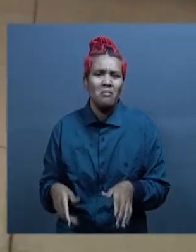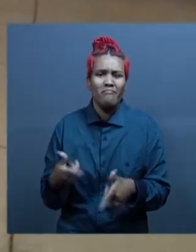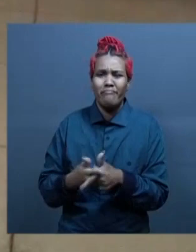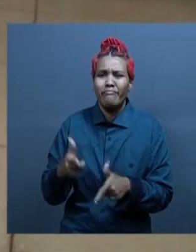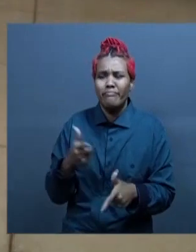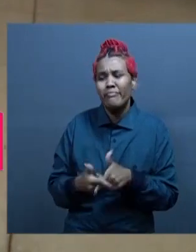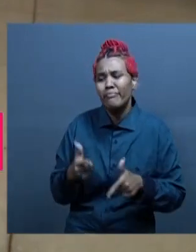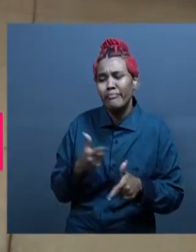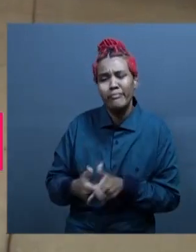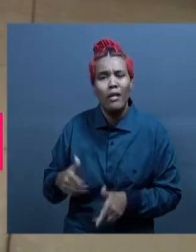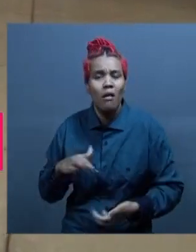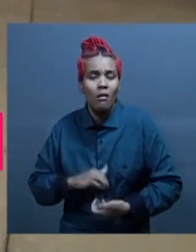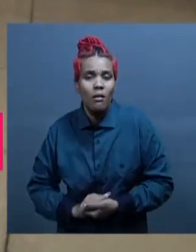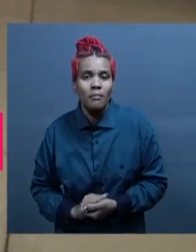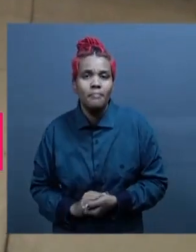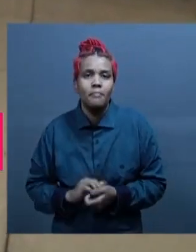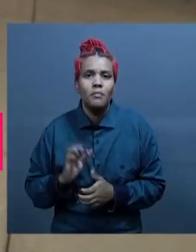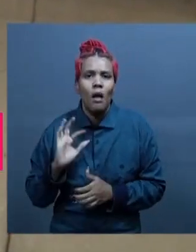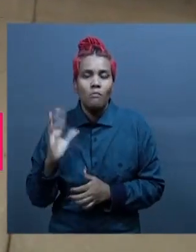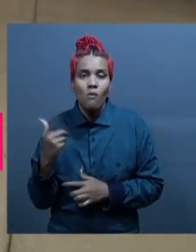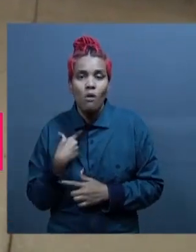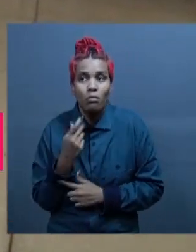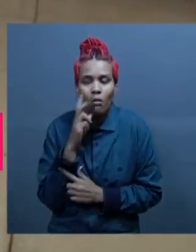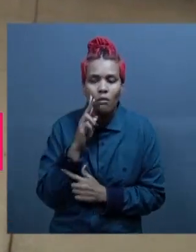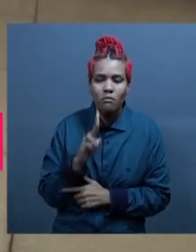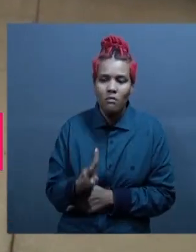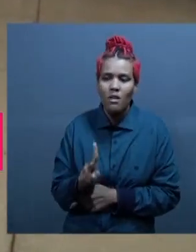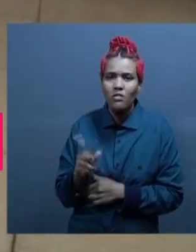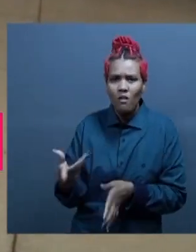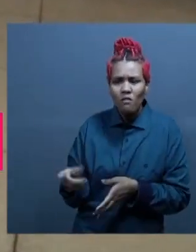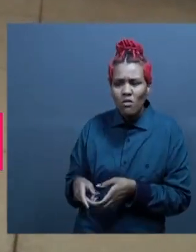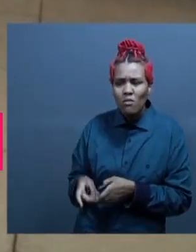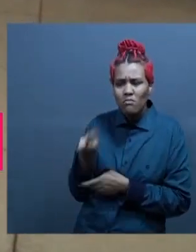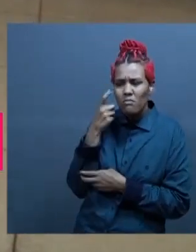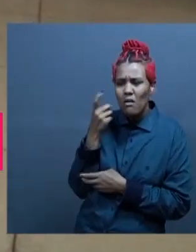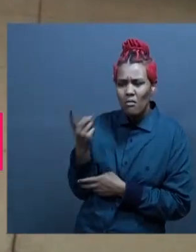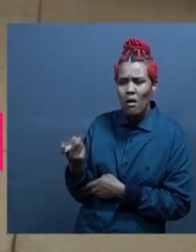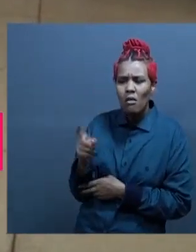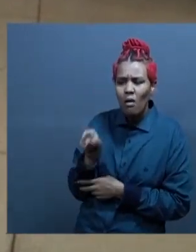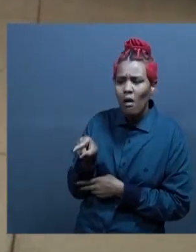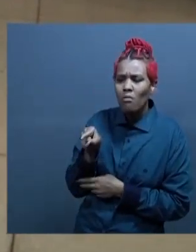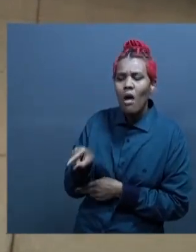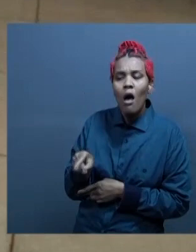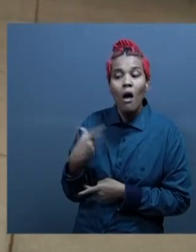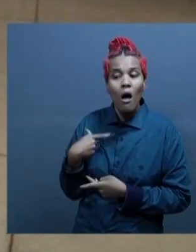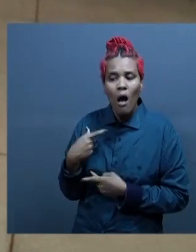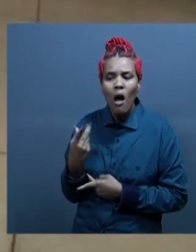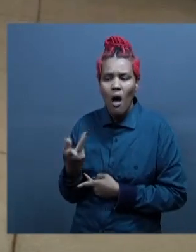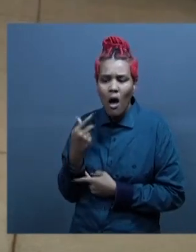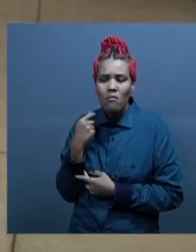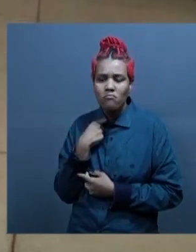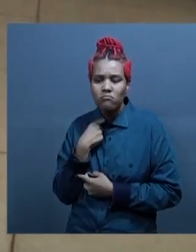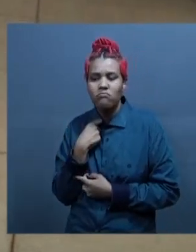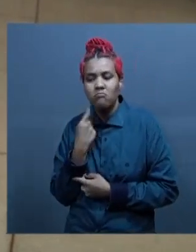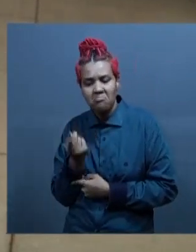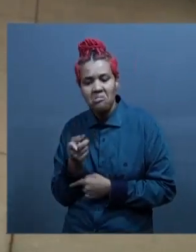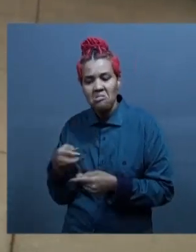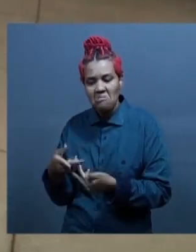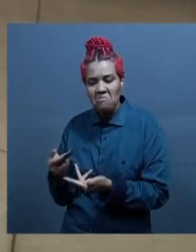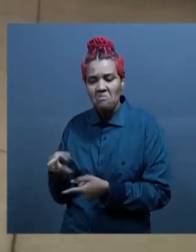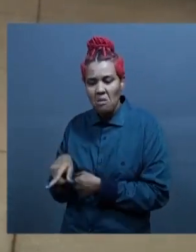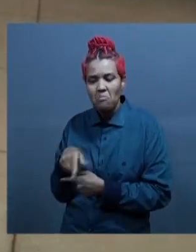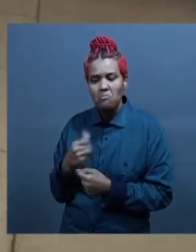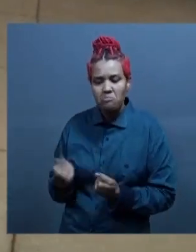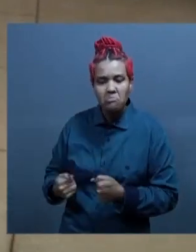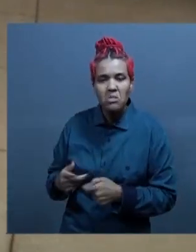quando eu vejo alguma propaganda eu fico ligado aquilo vou pesquisar mais sobre o produto e com certeza não faz encontrar aquilo